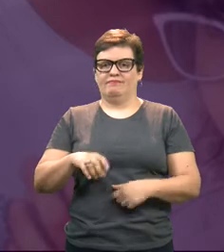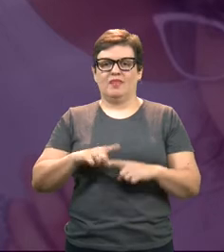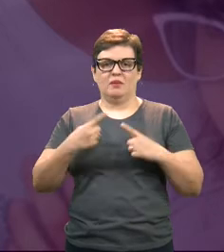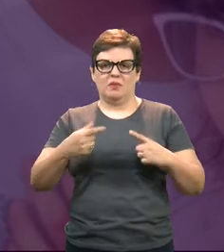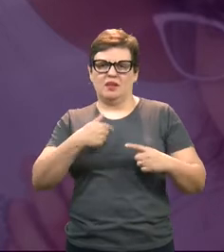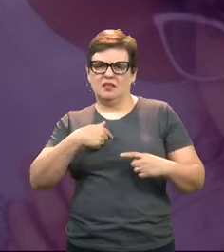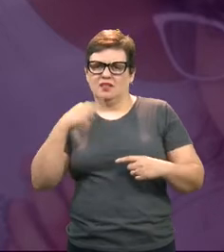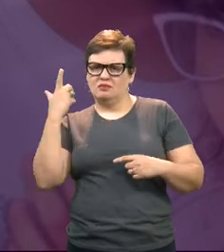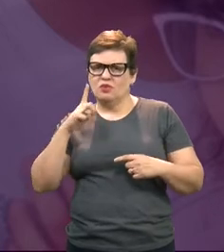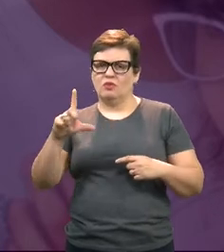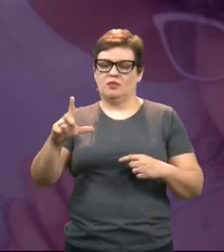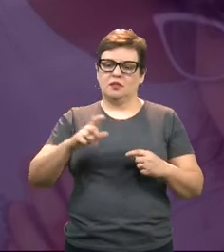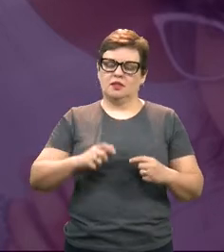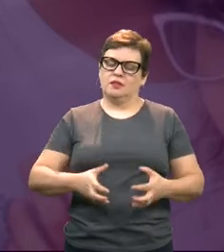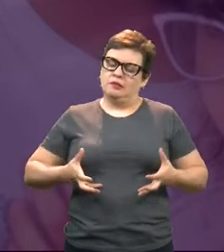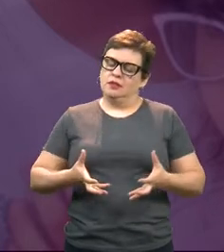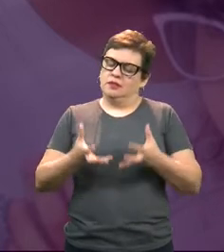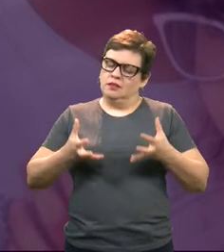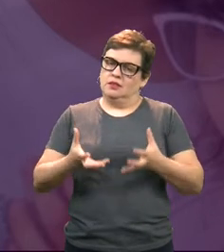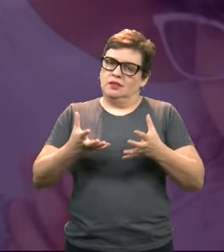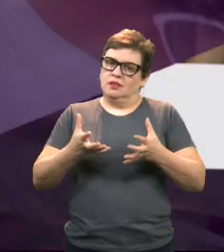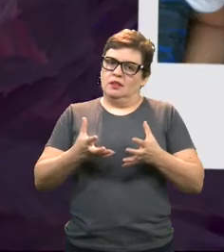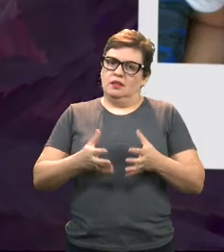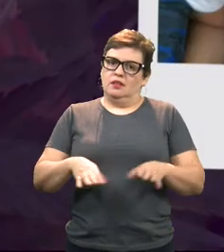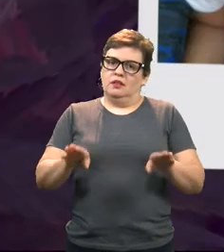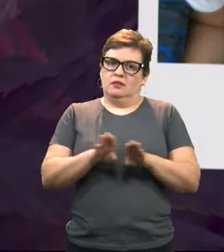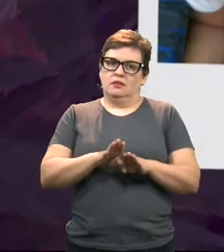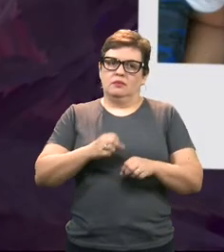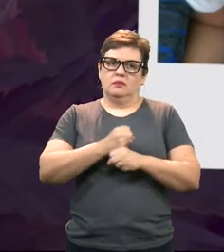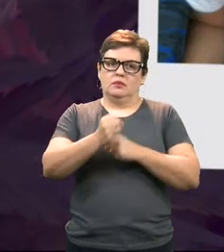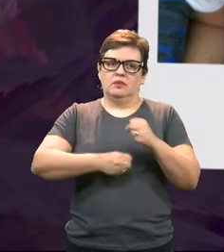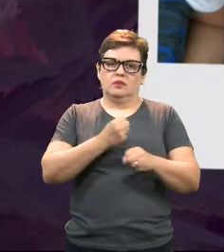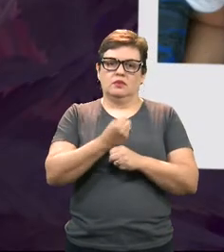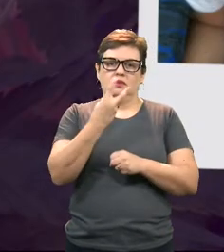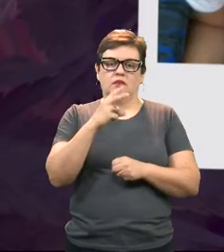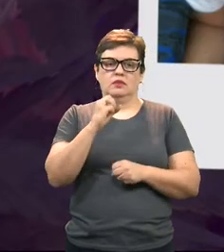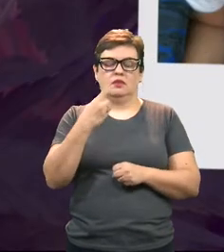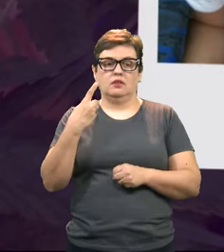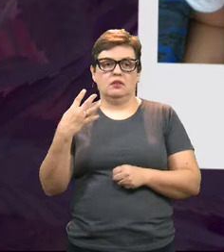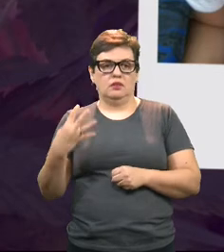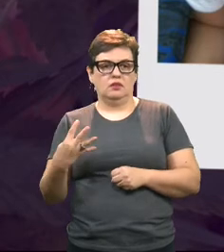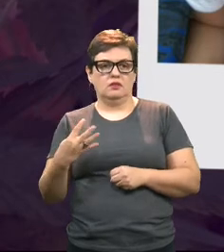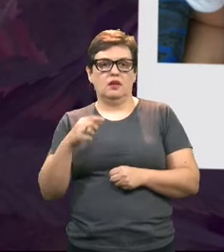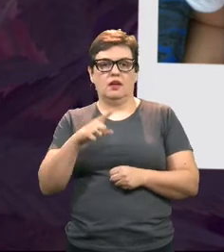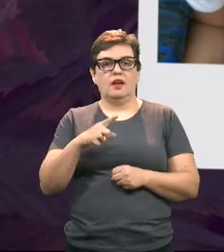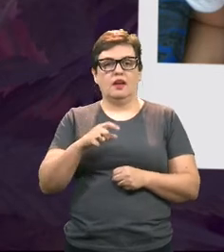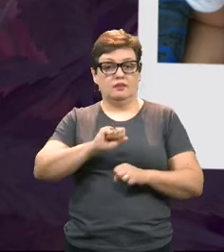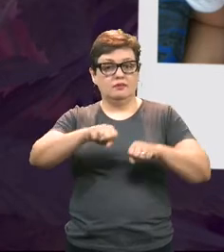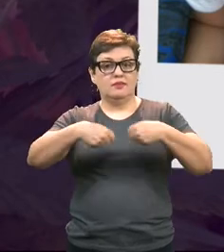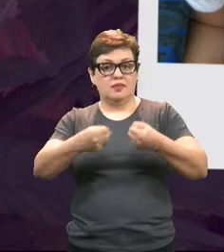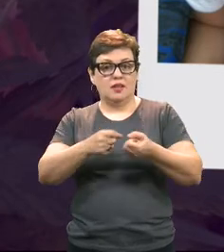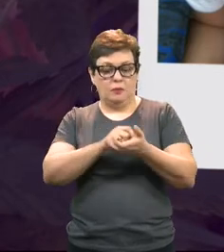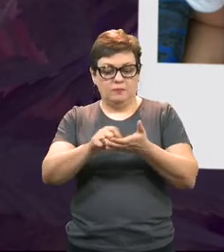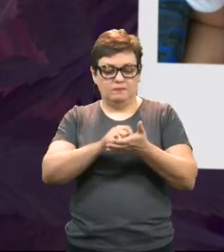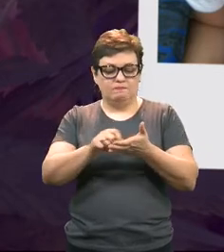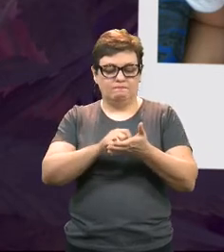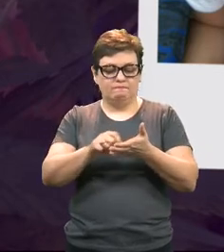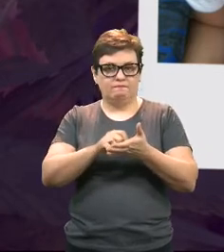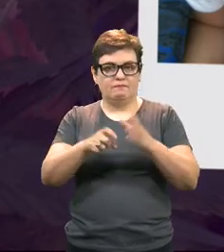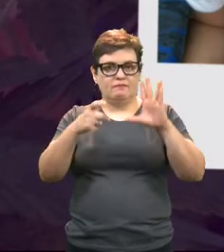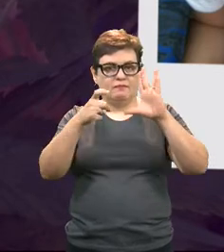insistindo. Até que no mesmo ano de 2014, ele prescreveu a cannabis para o Matheus, a cannabis